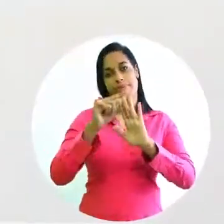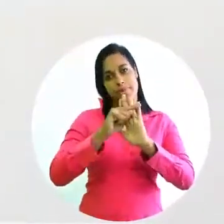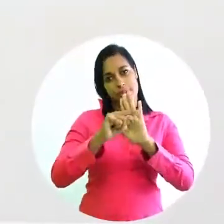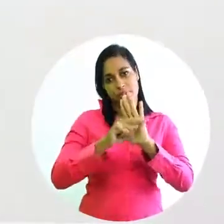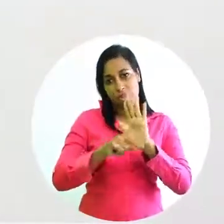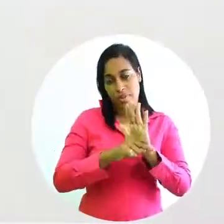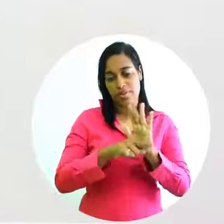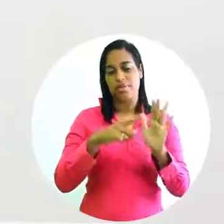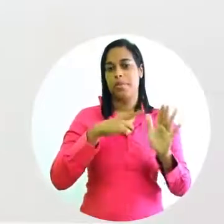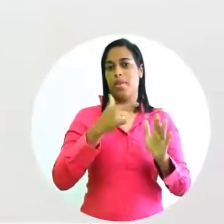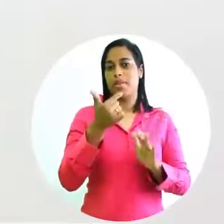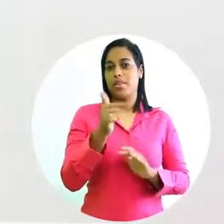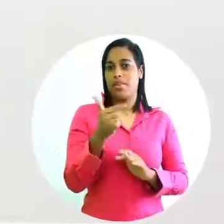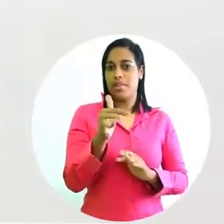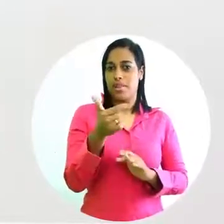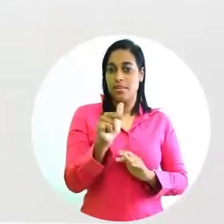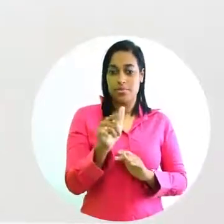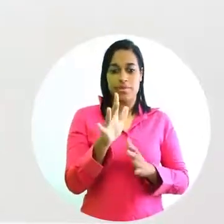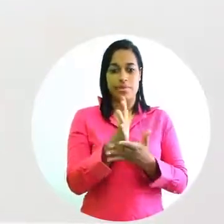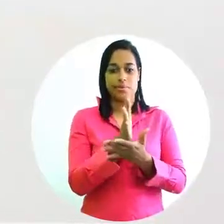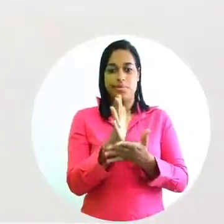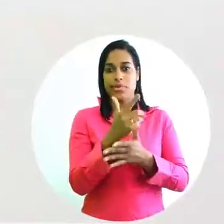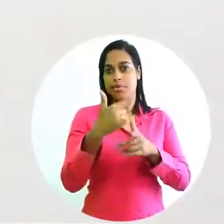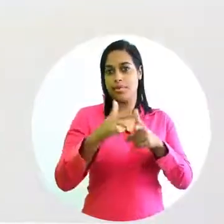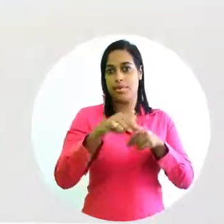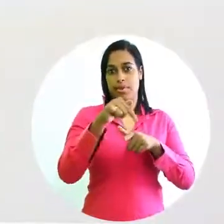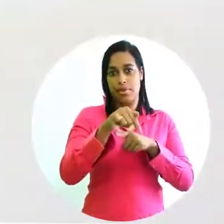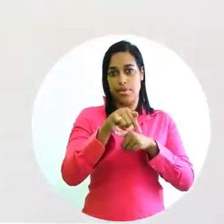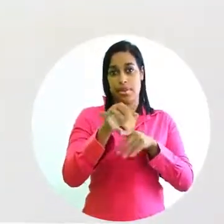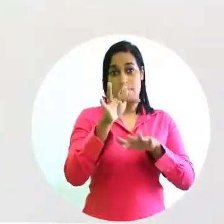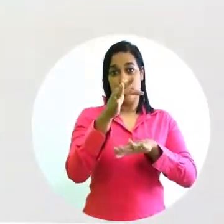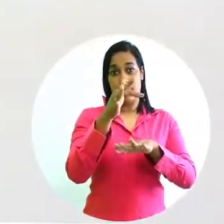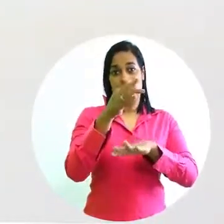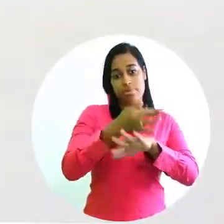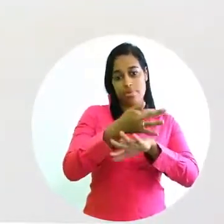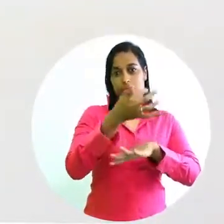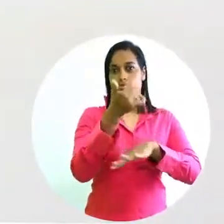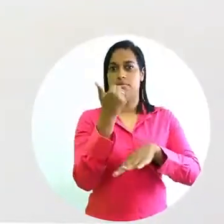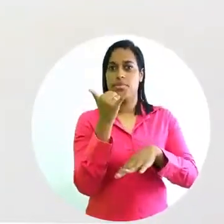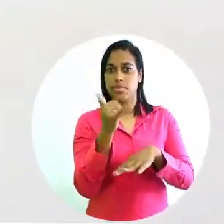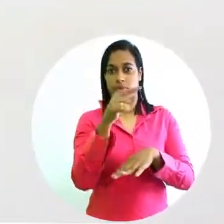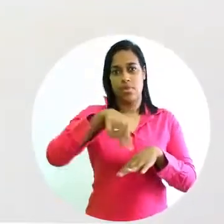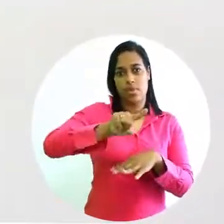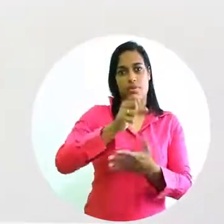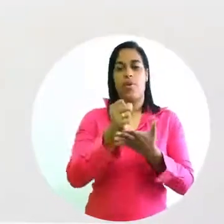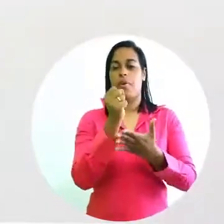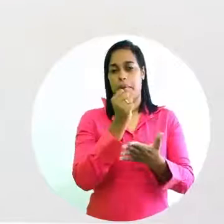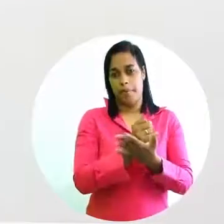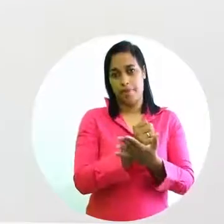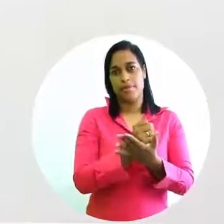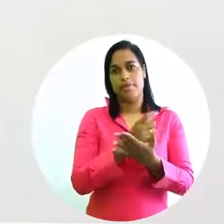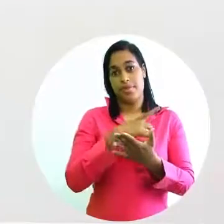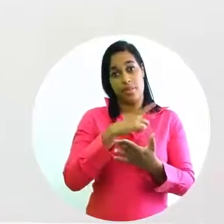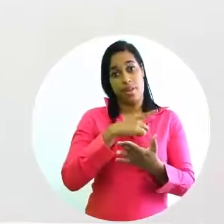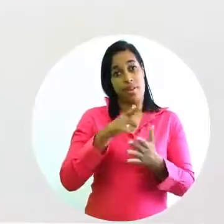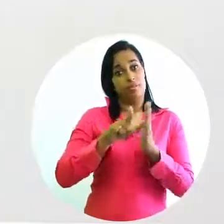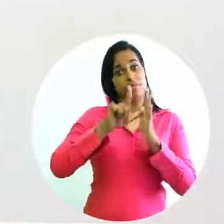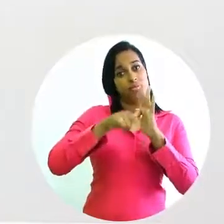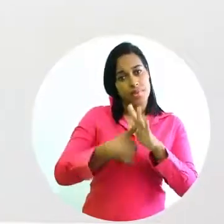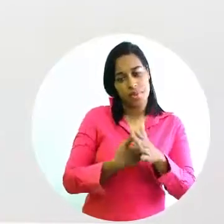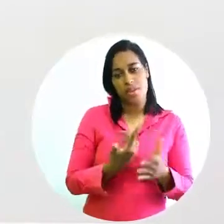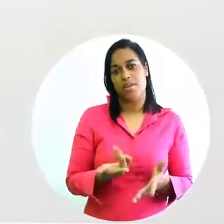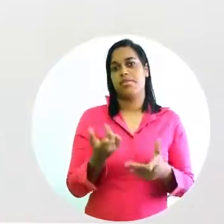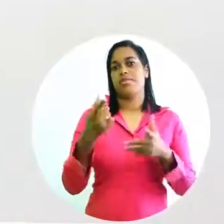planejadas para não ocorrer situações em que a falta de controle sobre os documentos causem